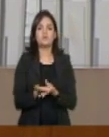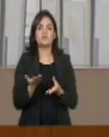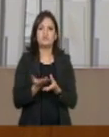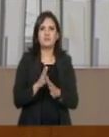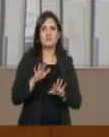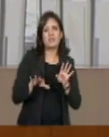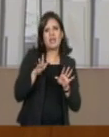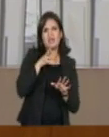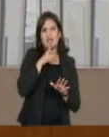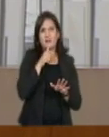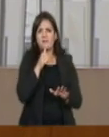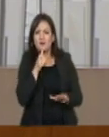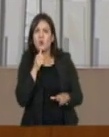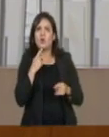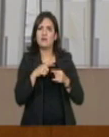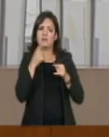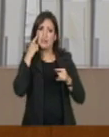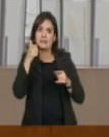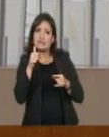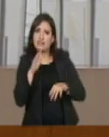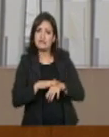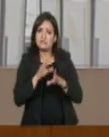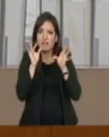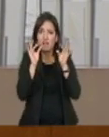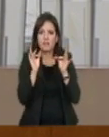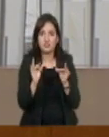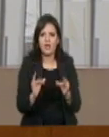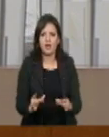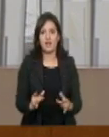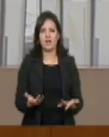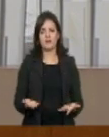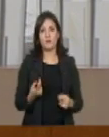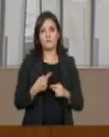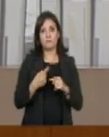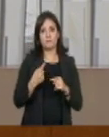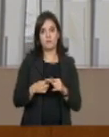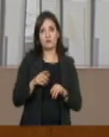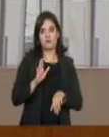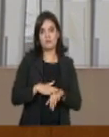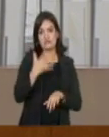porque vai ter uma repercussão geral para todo o sistema.